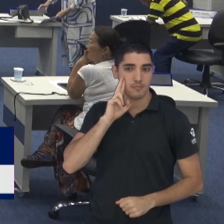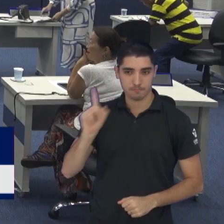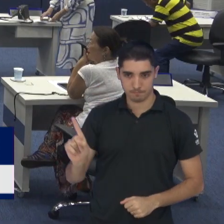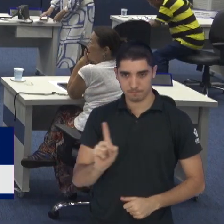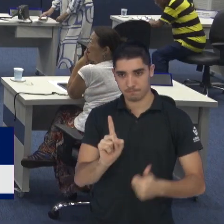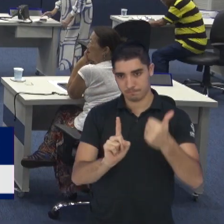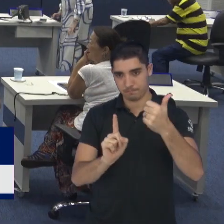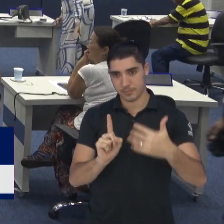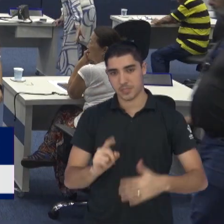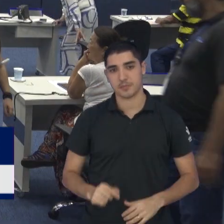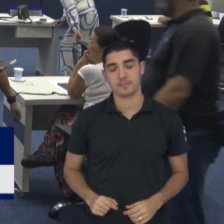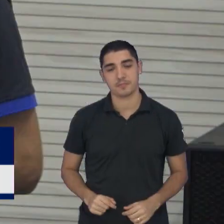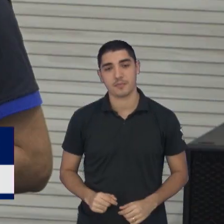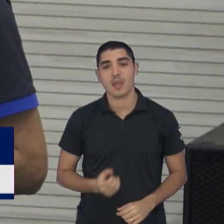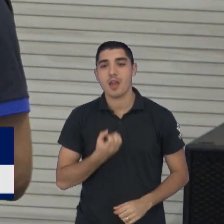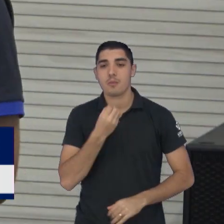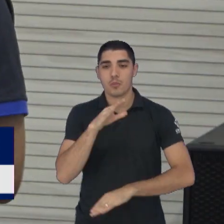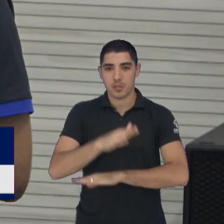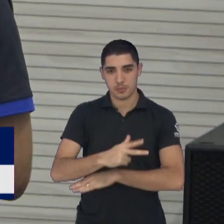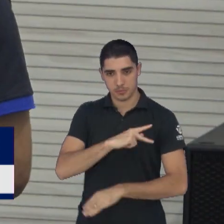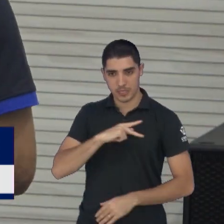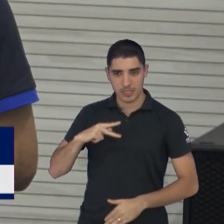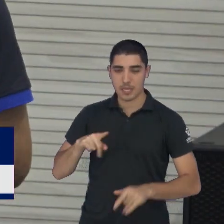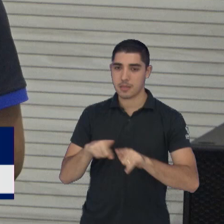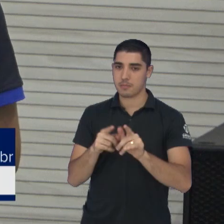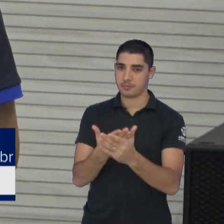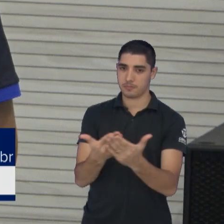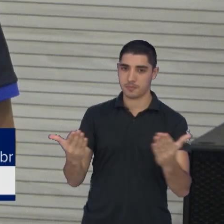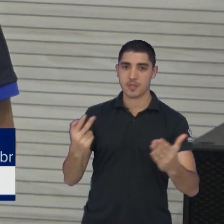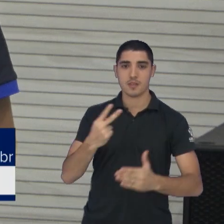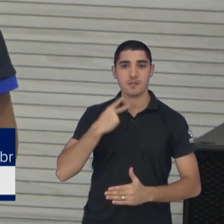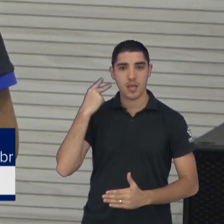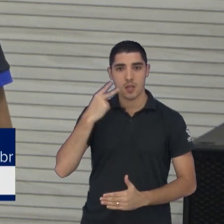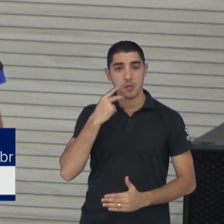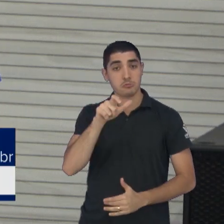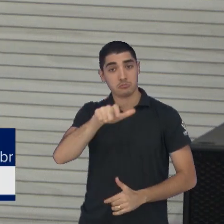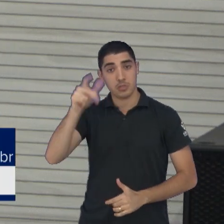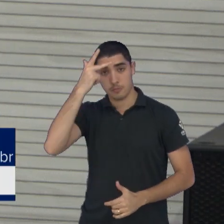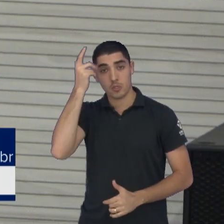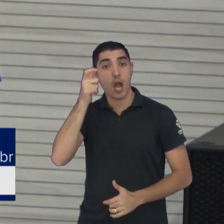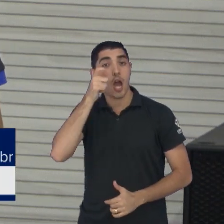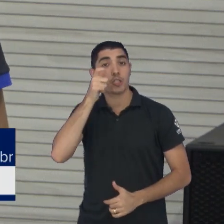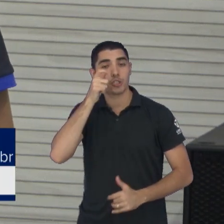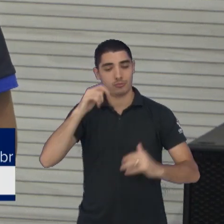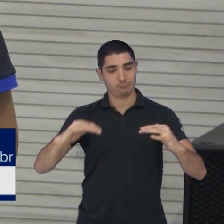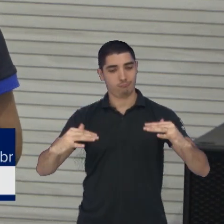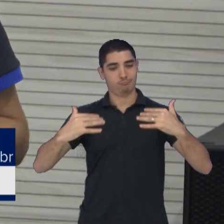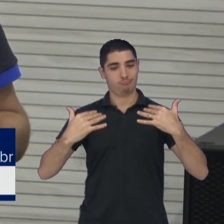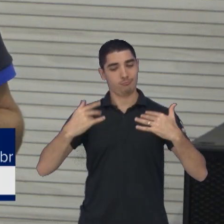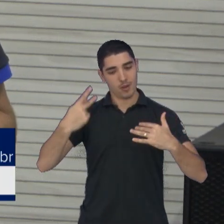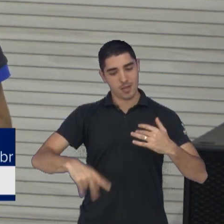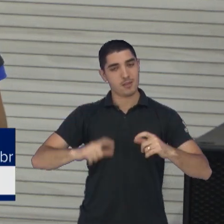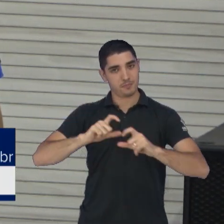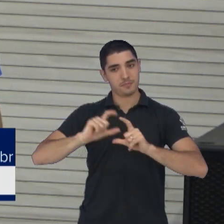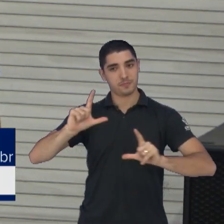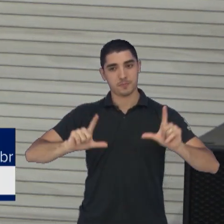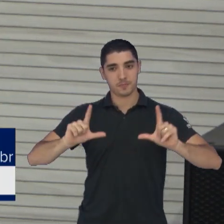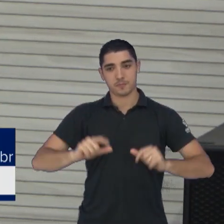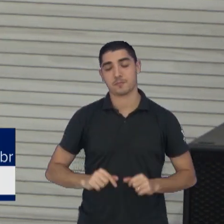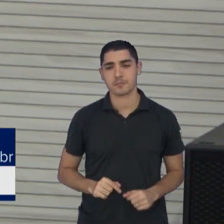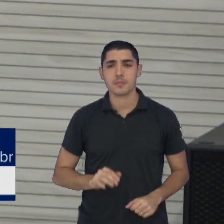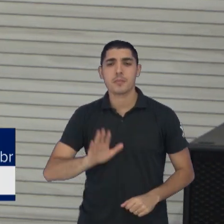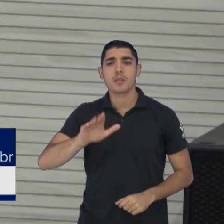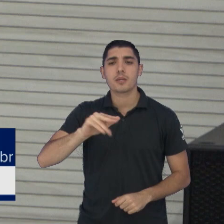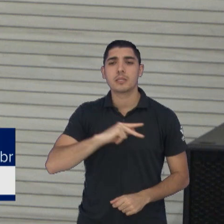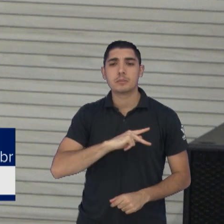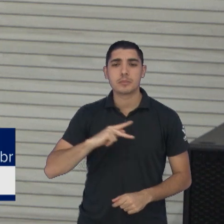Boa tarde, presidente, colegas vereadores, todos aqueles que nos assistem pela TV Câmara. Presidente, gostaria de fazer